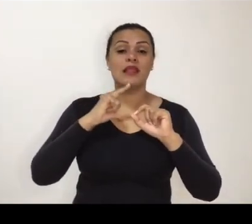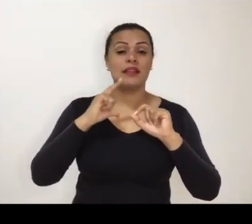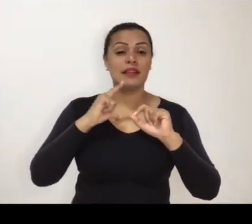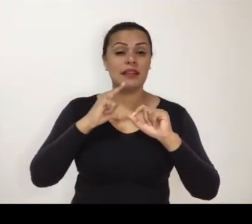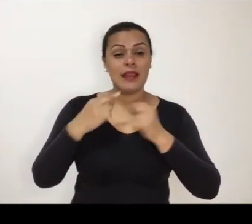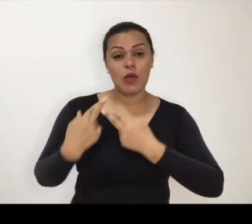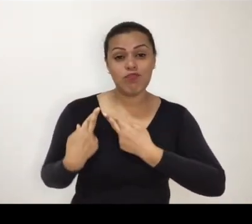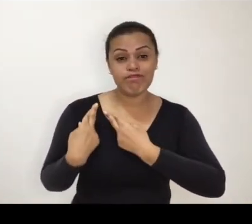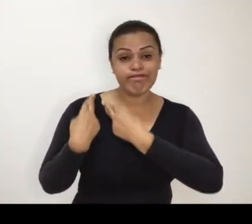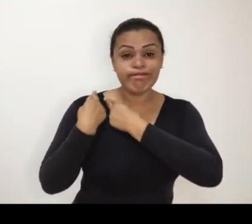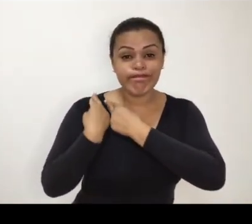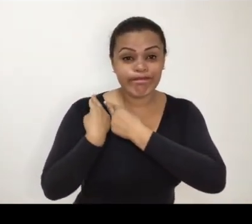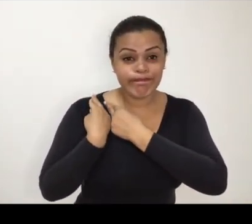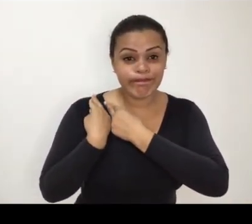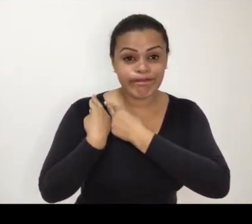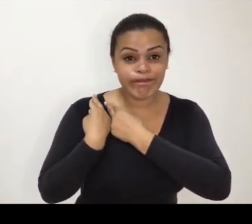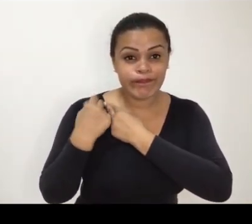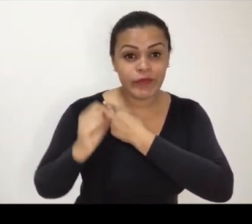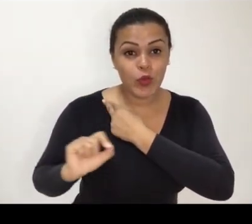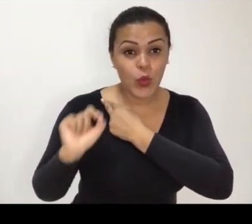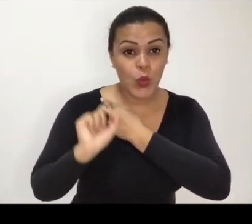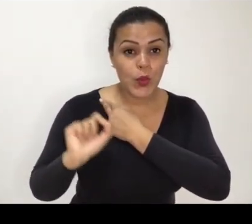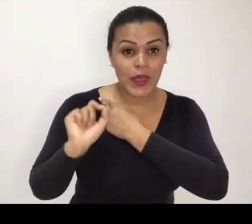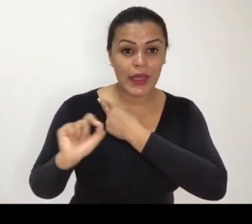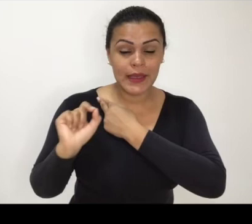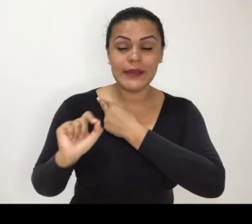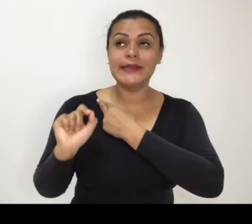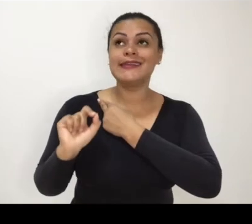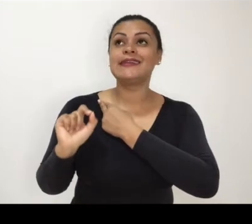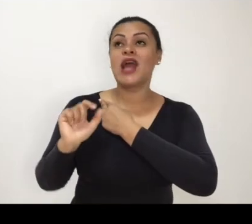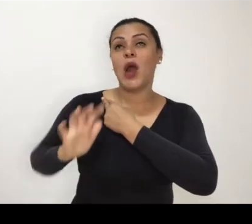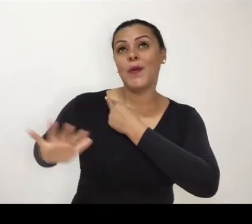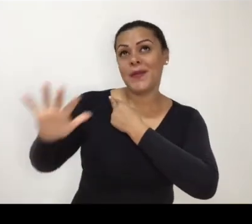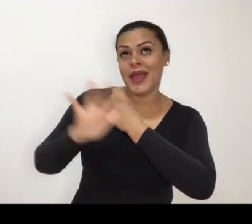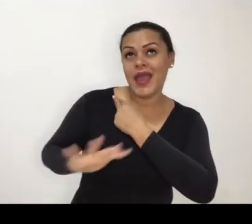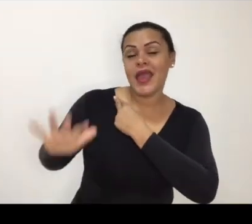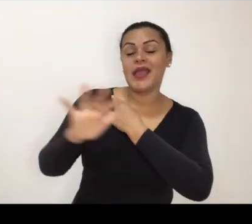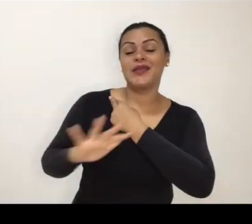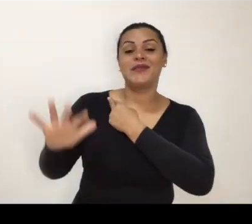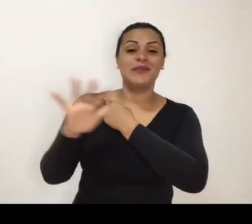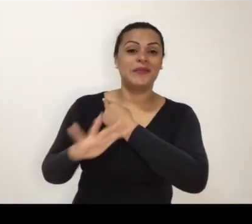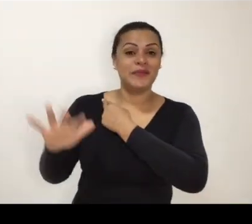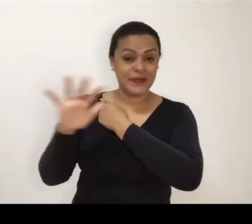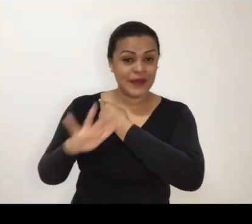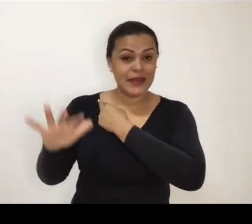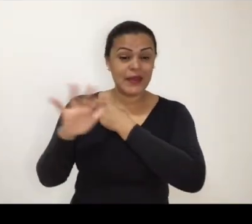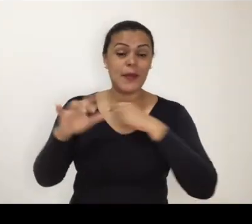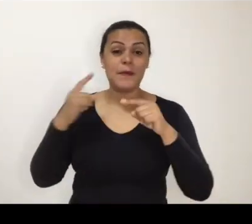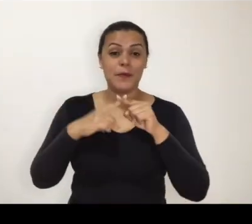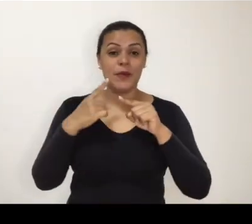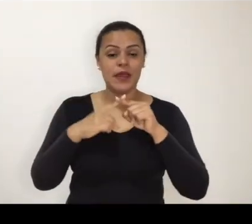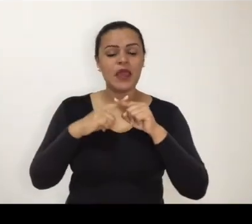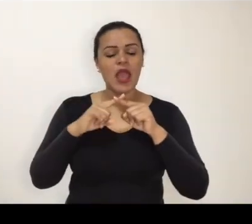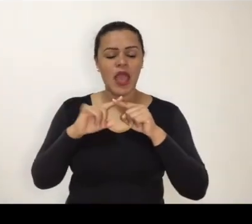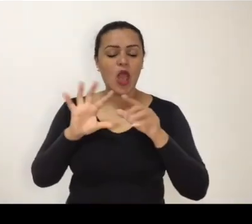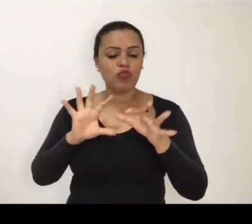responsabilidade em relação ao meio, ao ambiente, porque o ambiente eu componho também, né? Então,